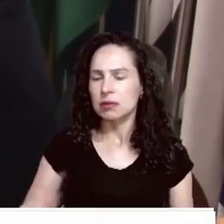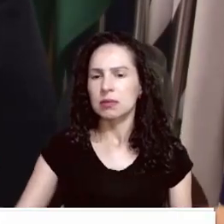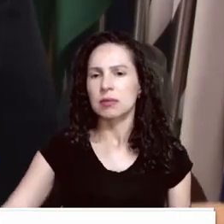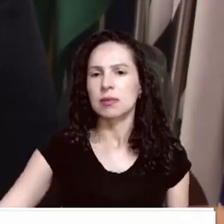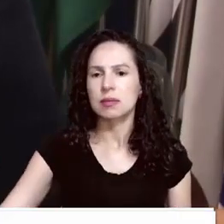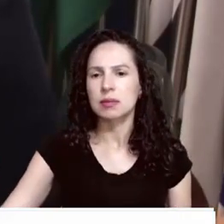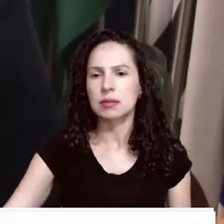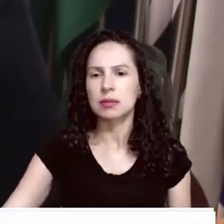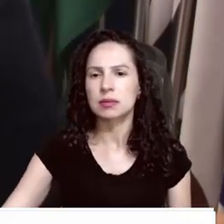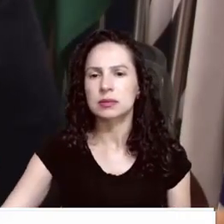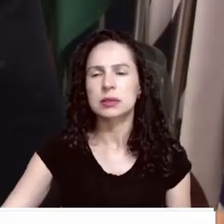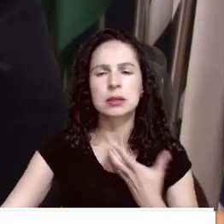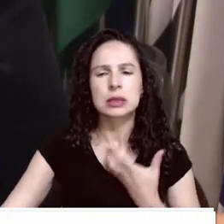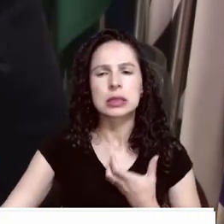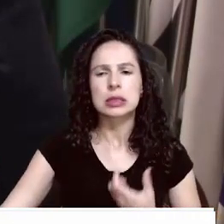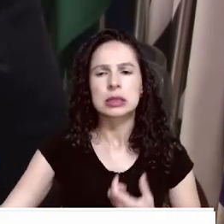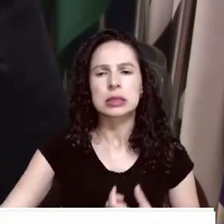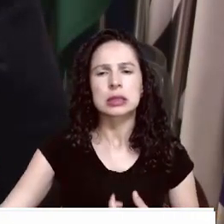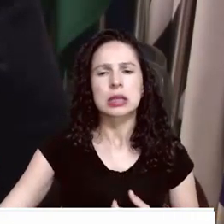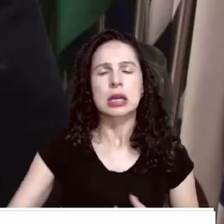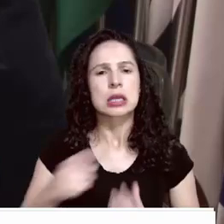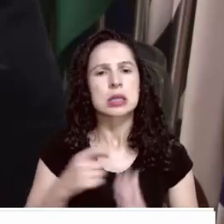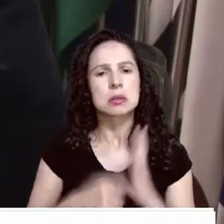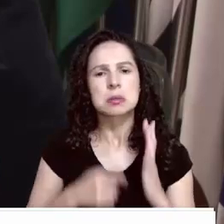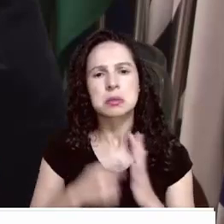Cansei de correr atrás de vagabundo.